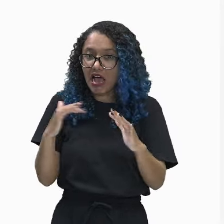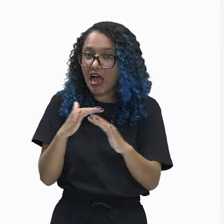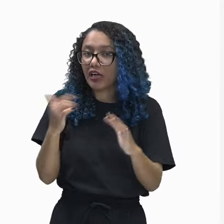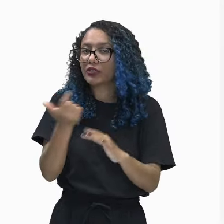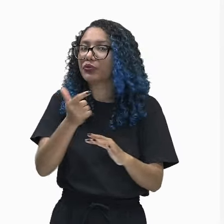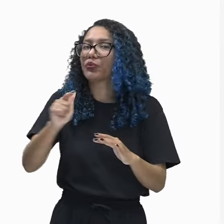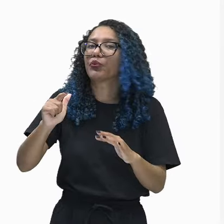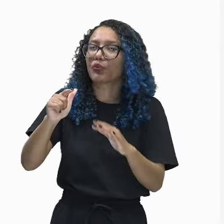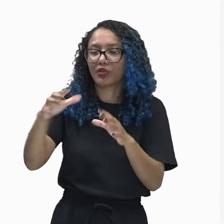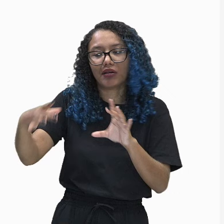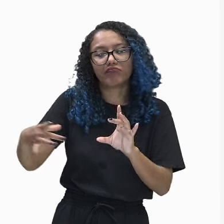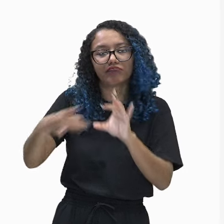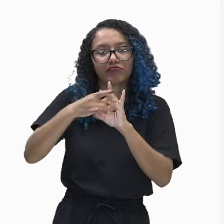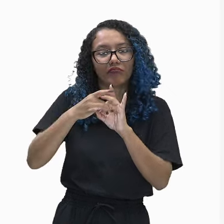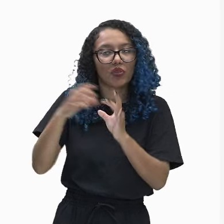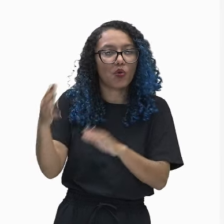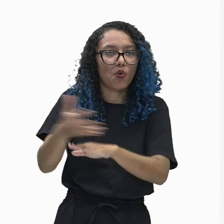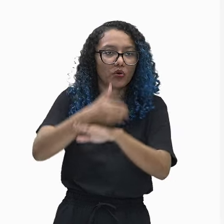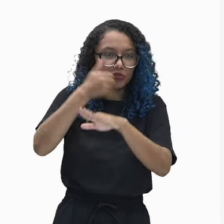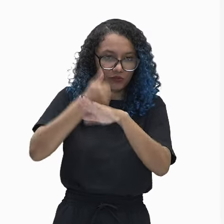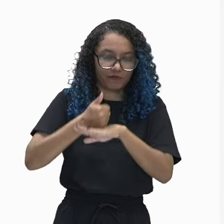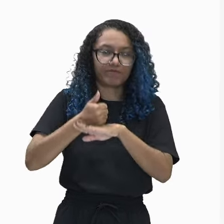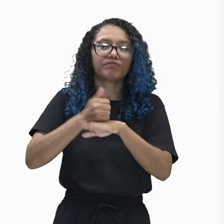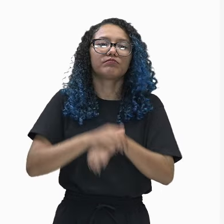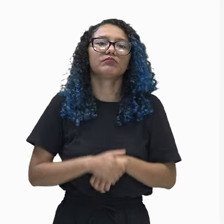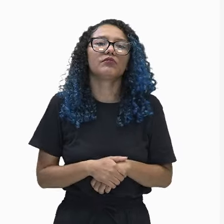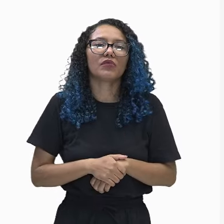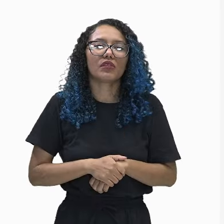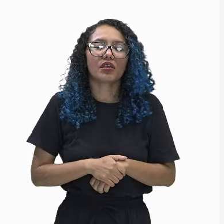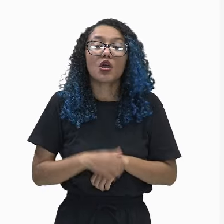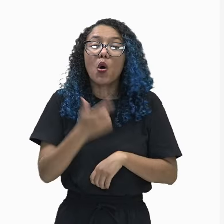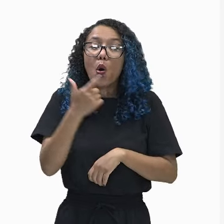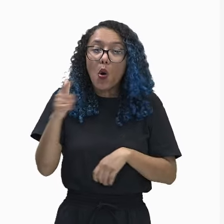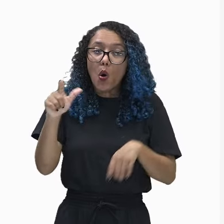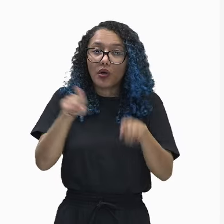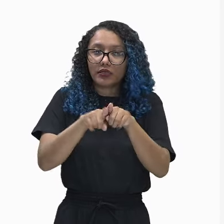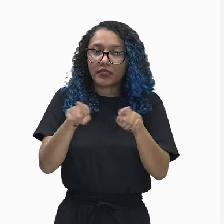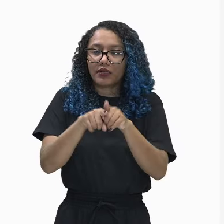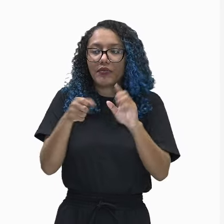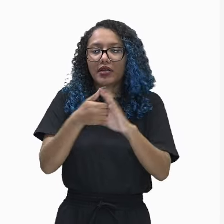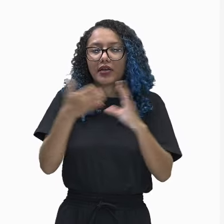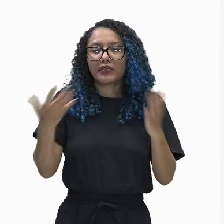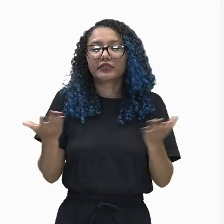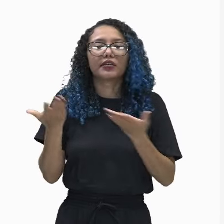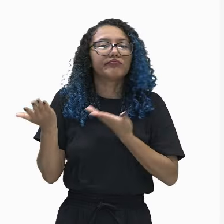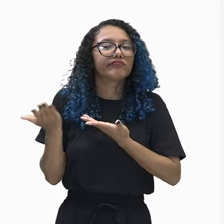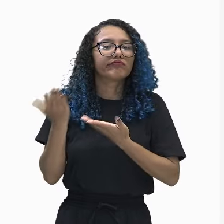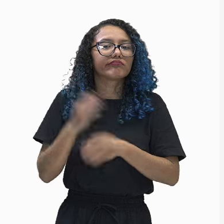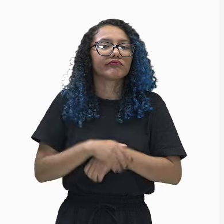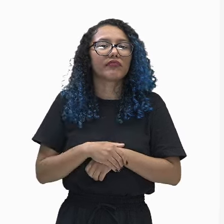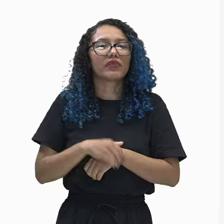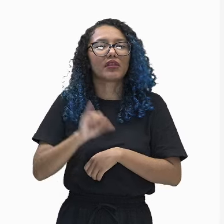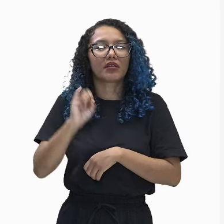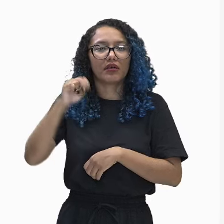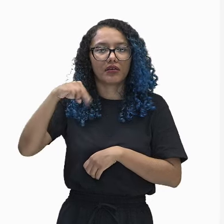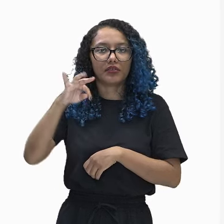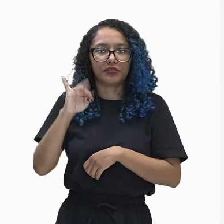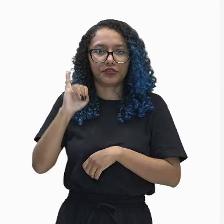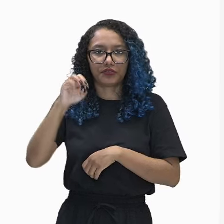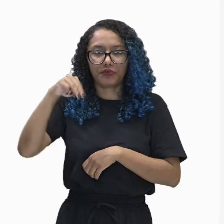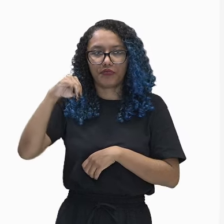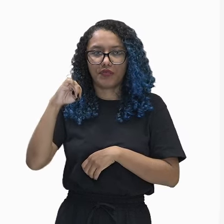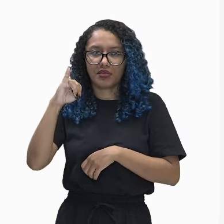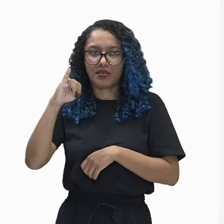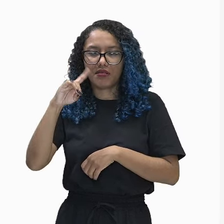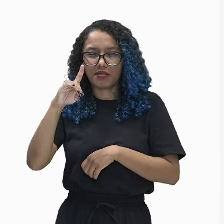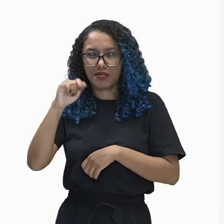Outra característica, galera, da paz romana foi o processo de intimidação. Quanto à aculturação e à